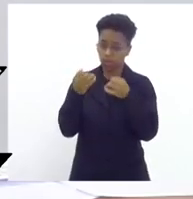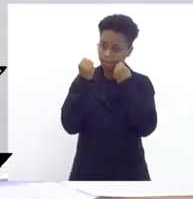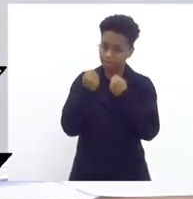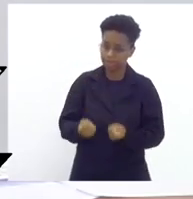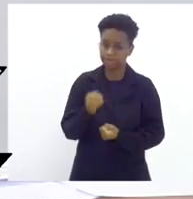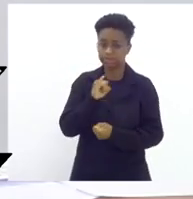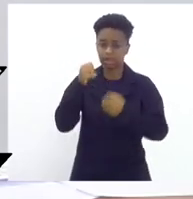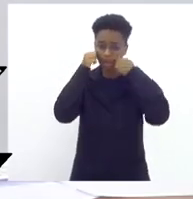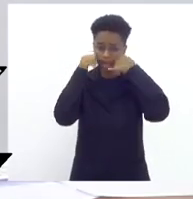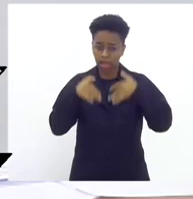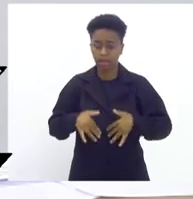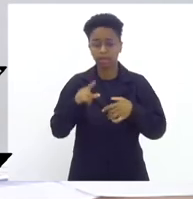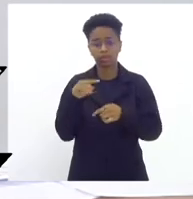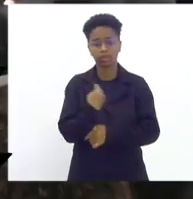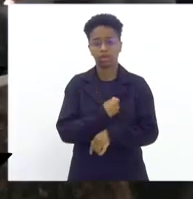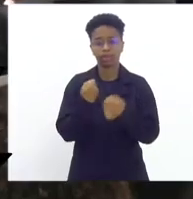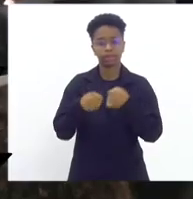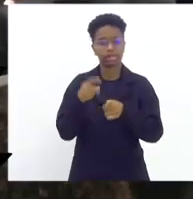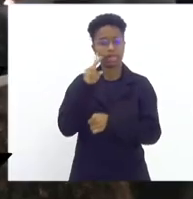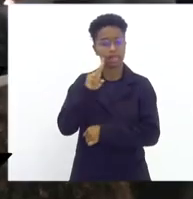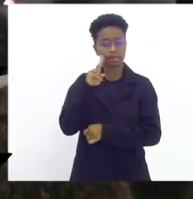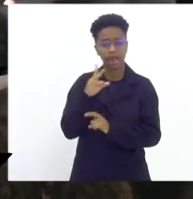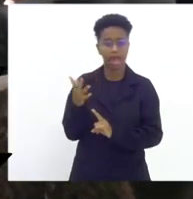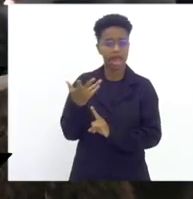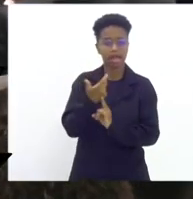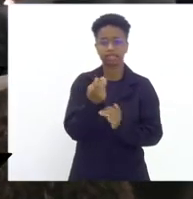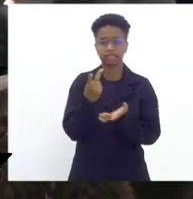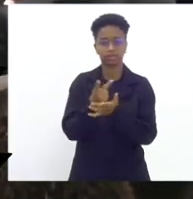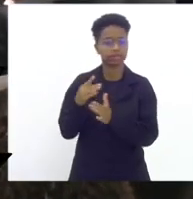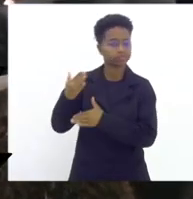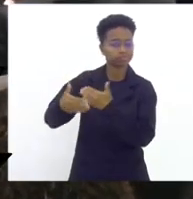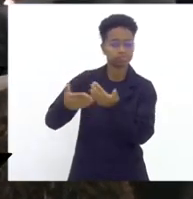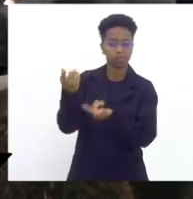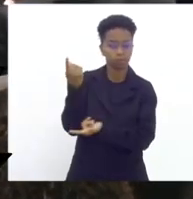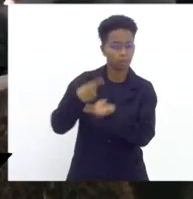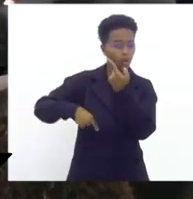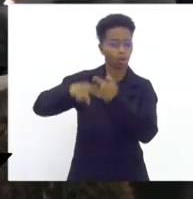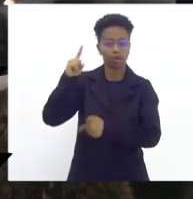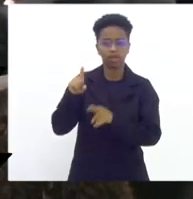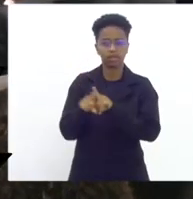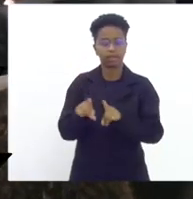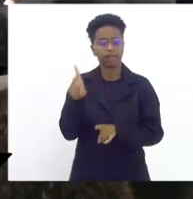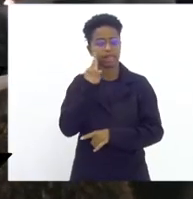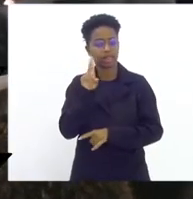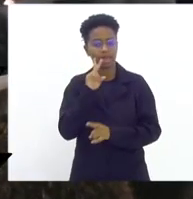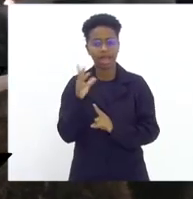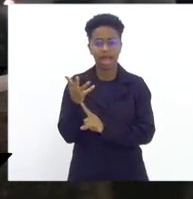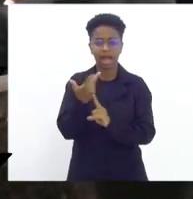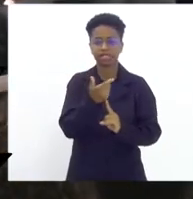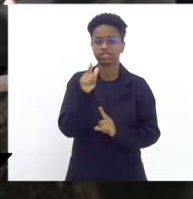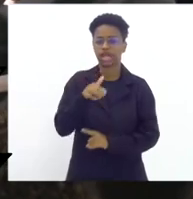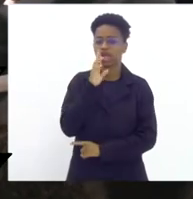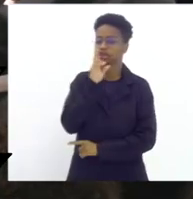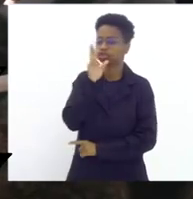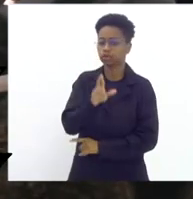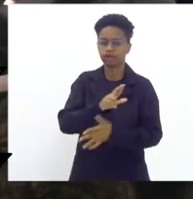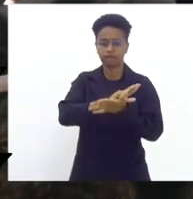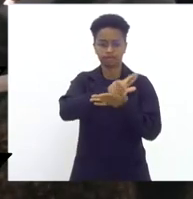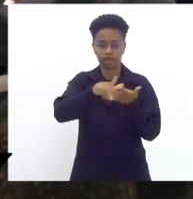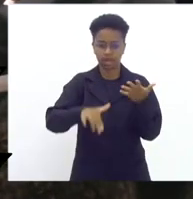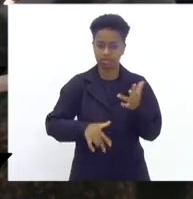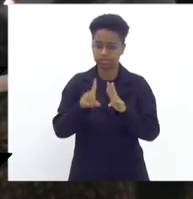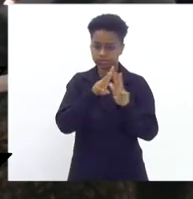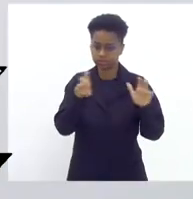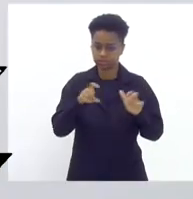a lágrima cair lembremos que a arte está à frente do nosso tempo E lembramos que a arte é a resposta para diversas questões